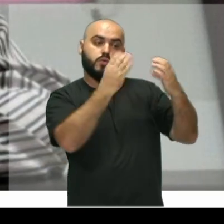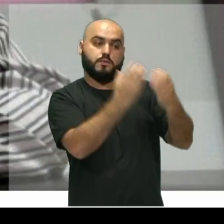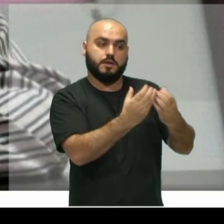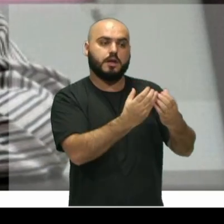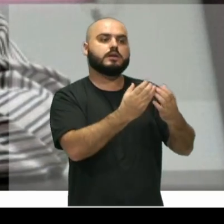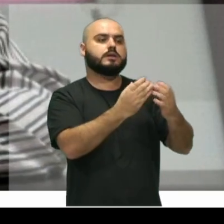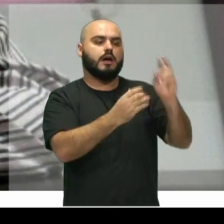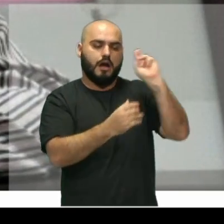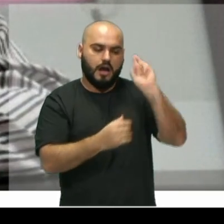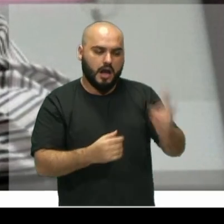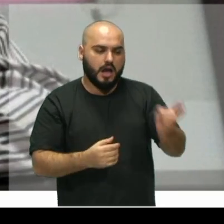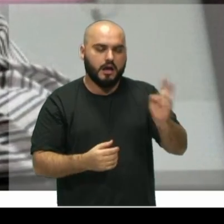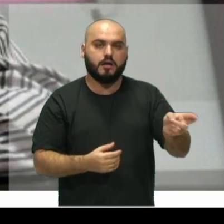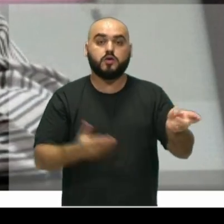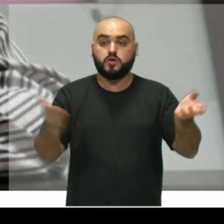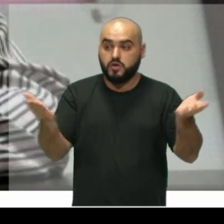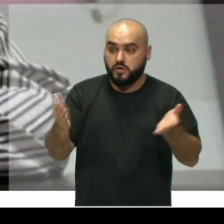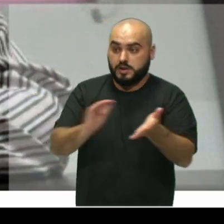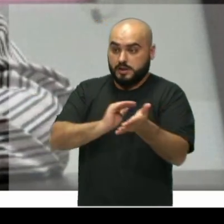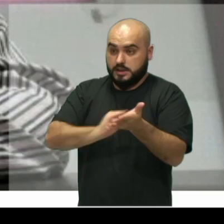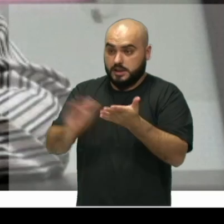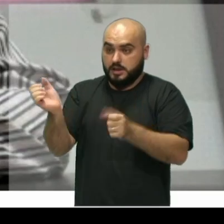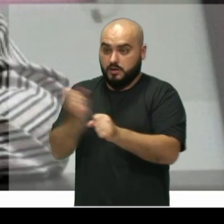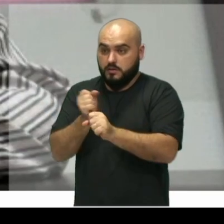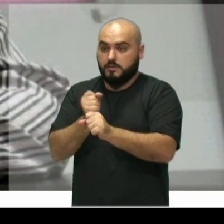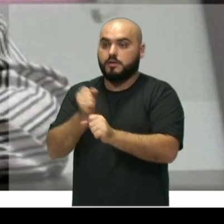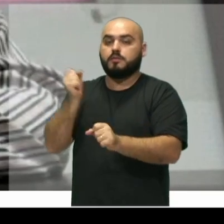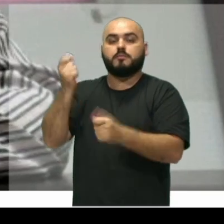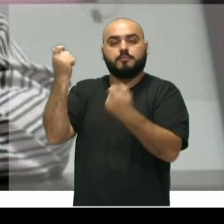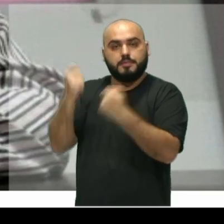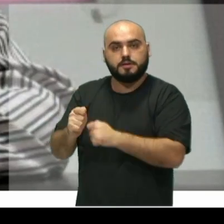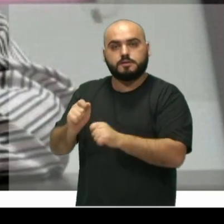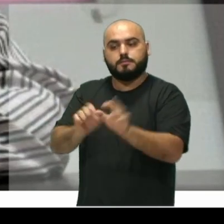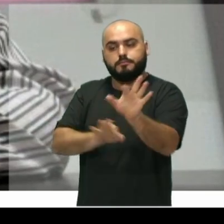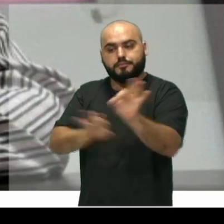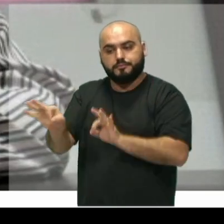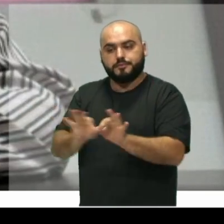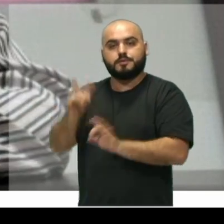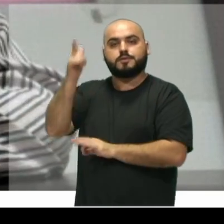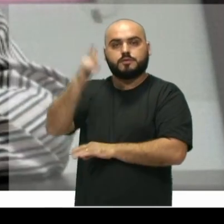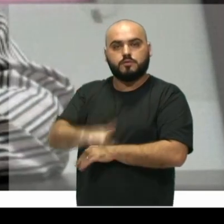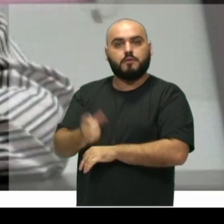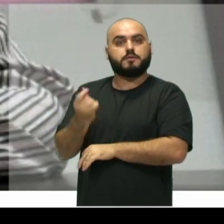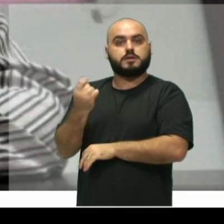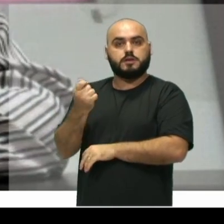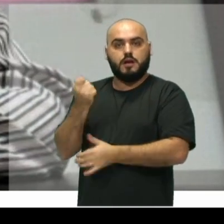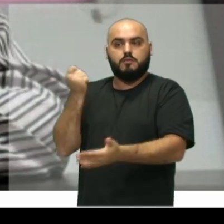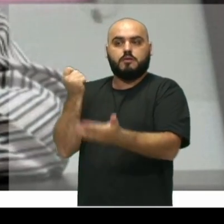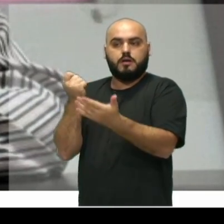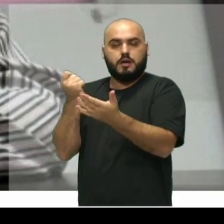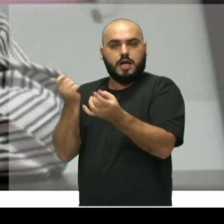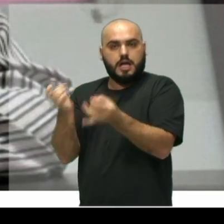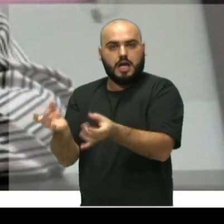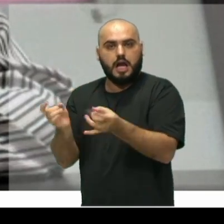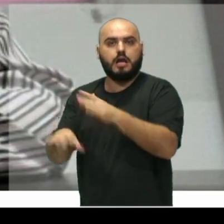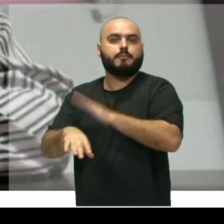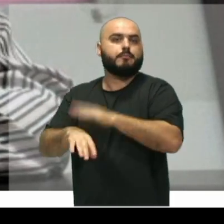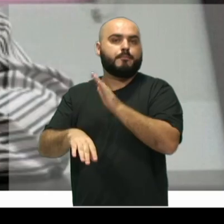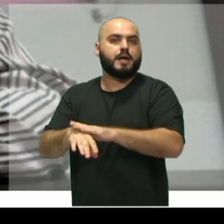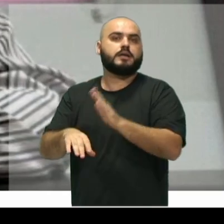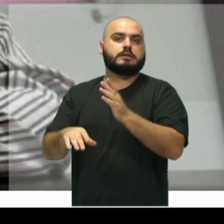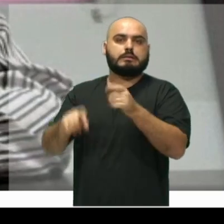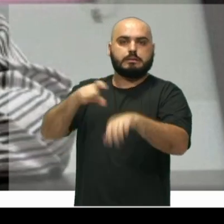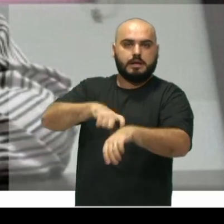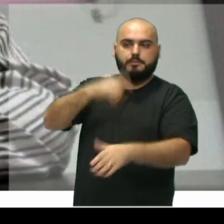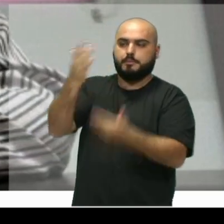razão, e hoje a Secretaria de Obras tem que reformular toda aquela obra, gastando dinheiro a mais, perdendo tempo, e talvez não fique